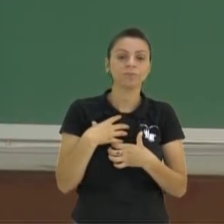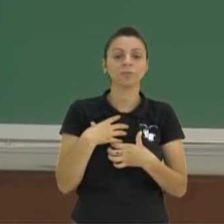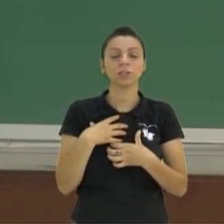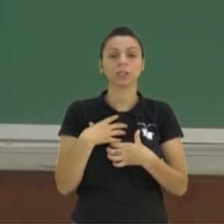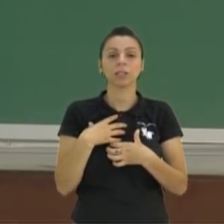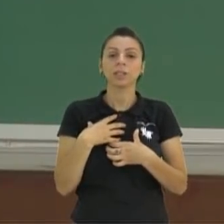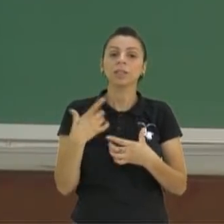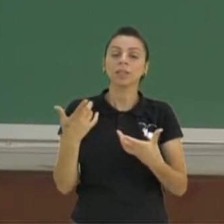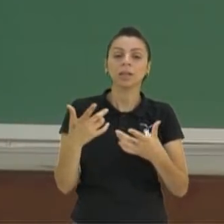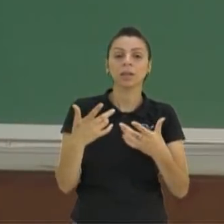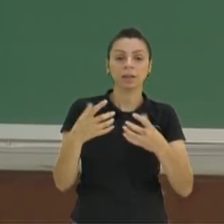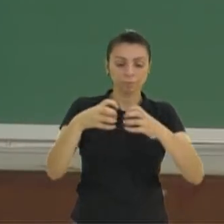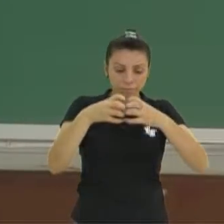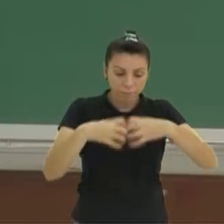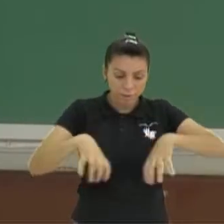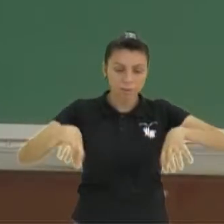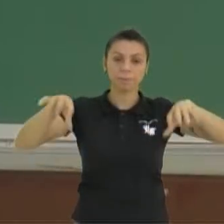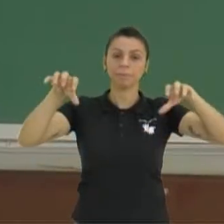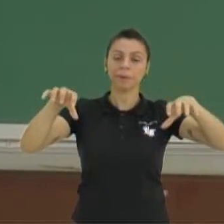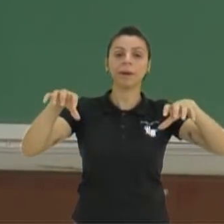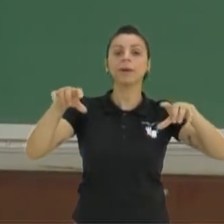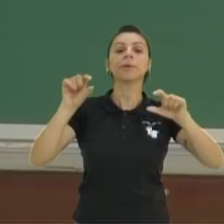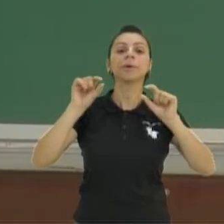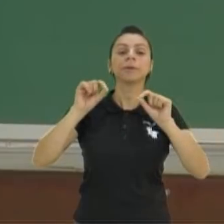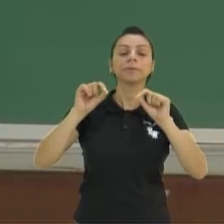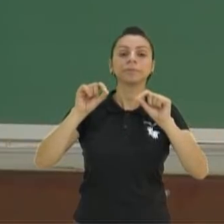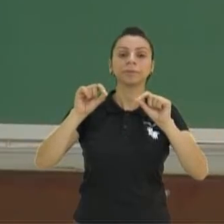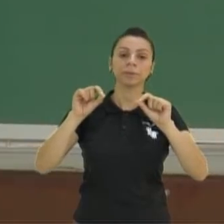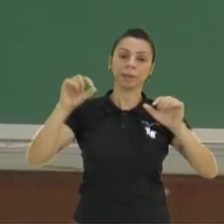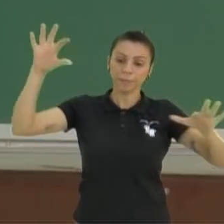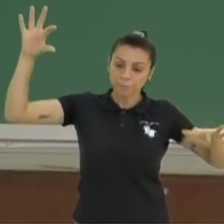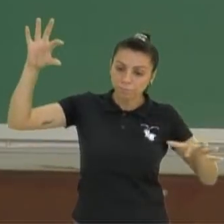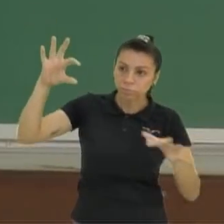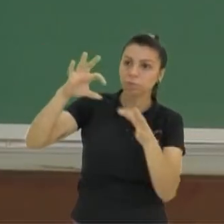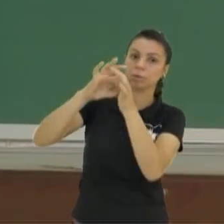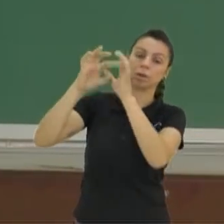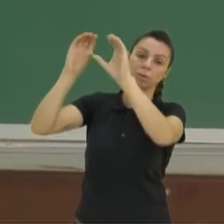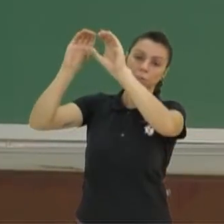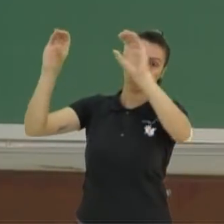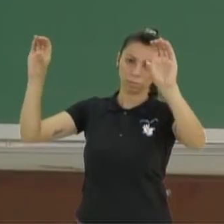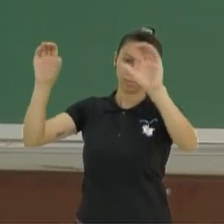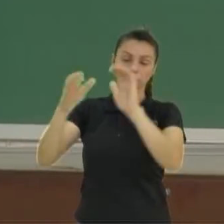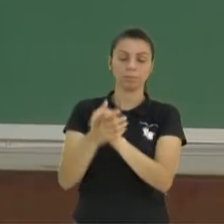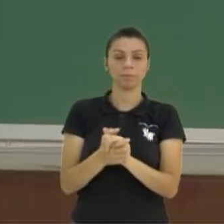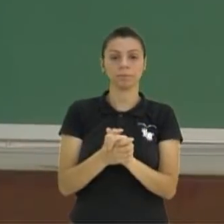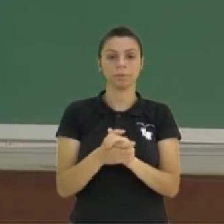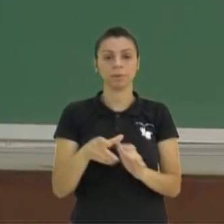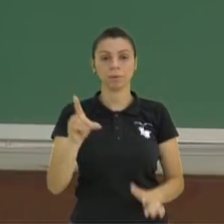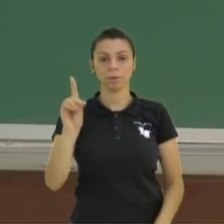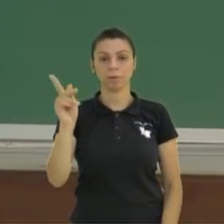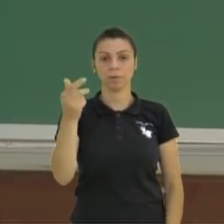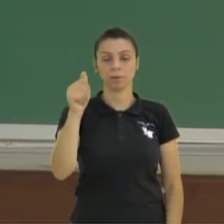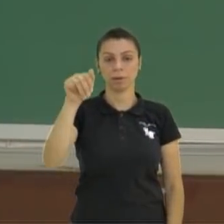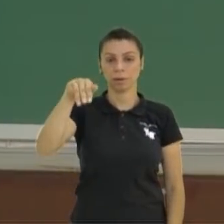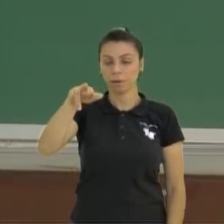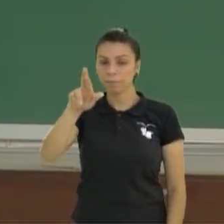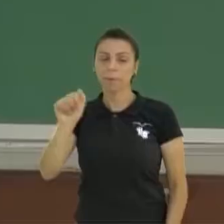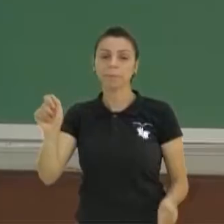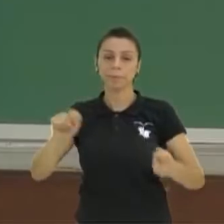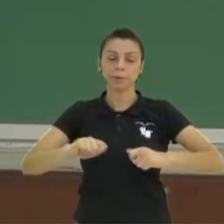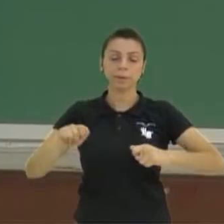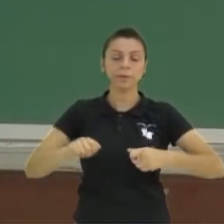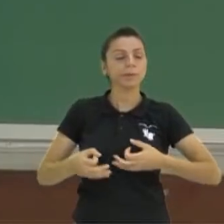nossa verdadeira natureza, que é estar conectado com o cosmos, com o universo. E o Dharma, por meio da meditação e de